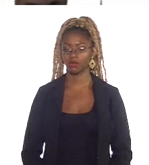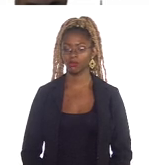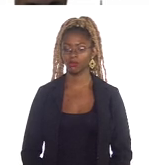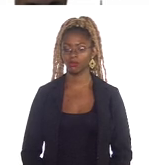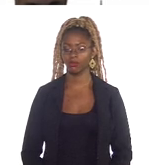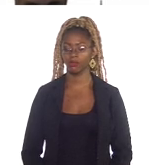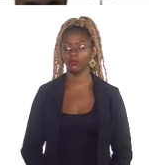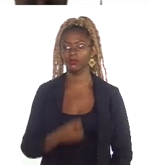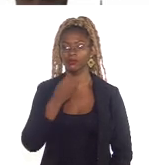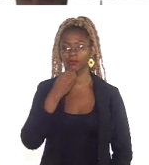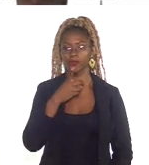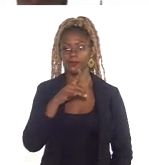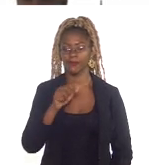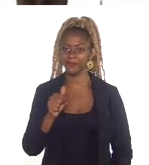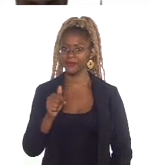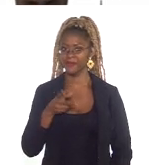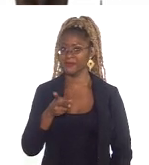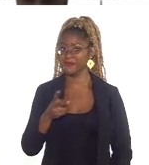Bom dia ainda.